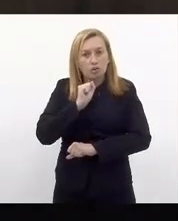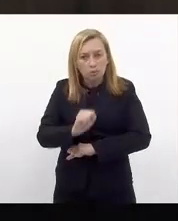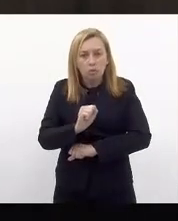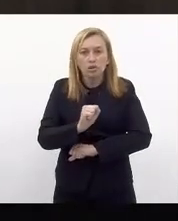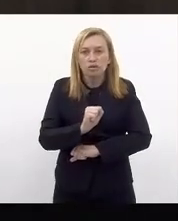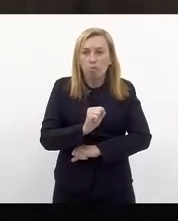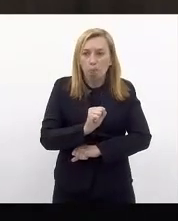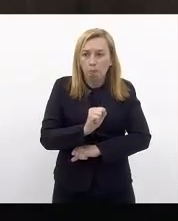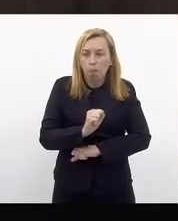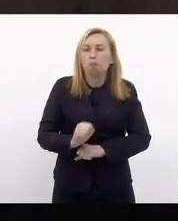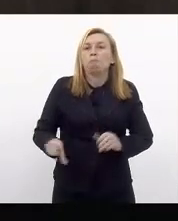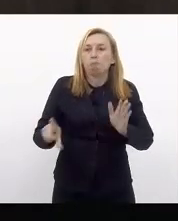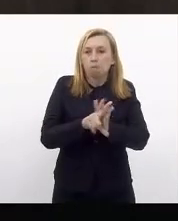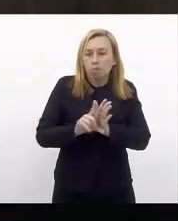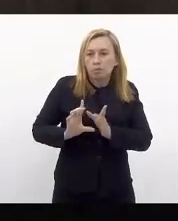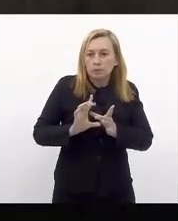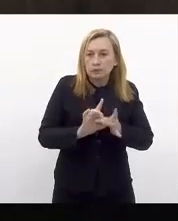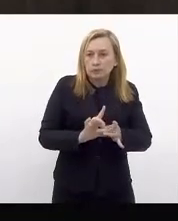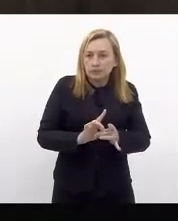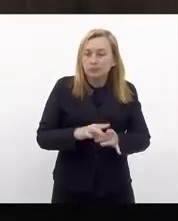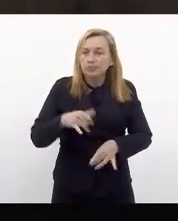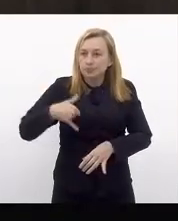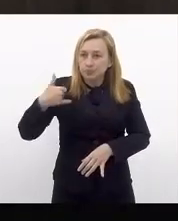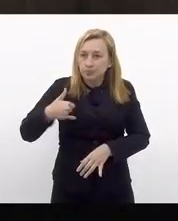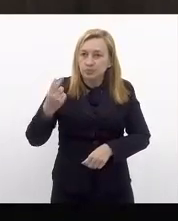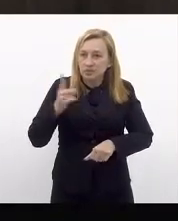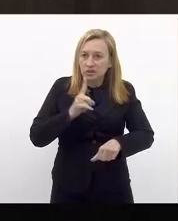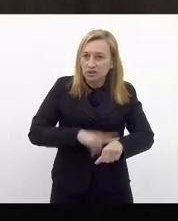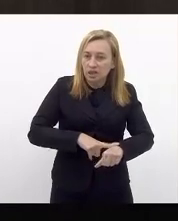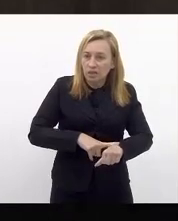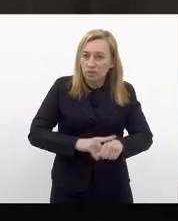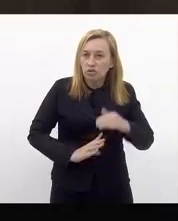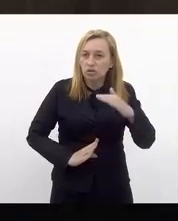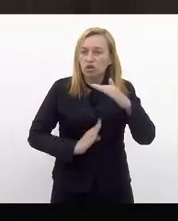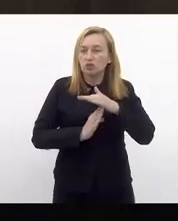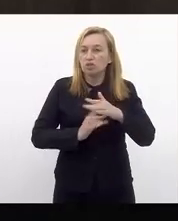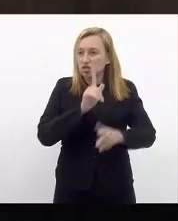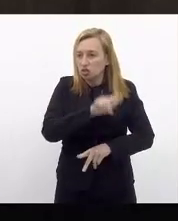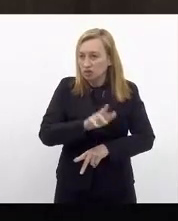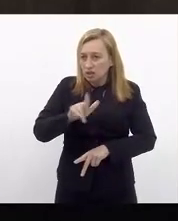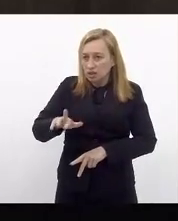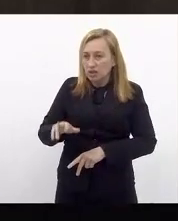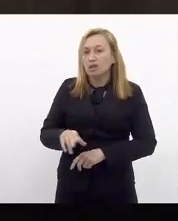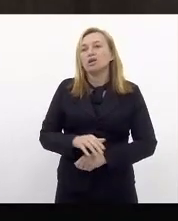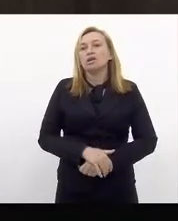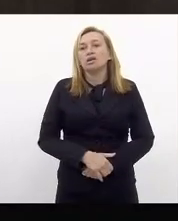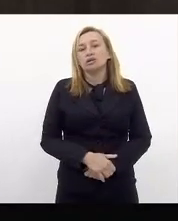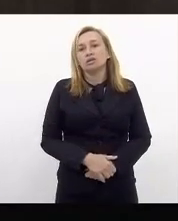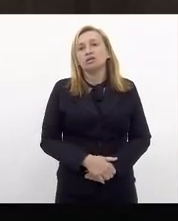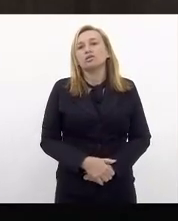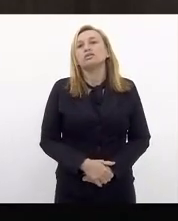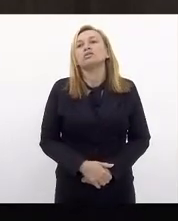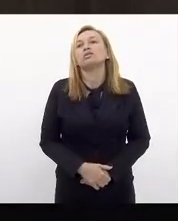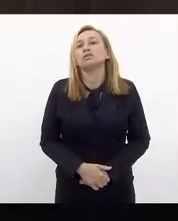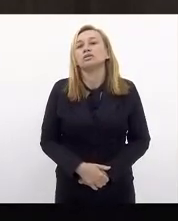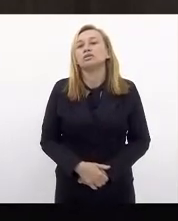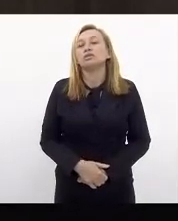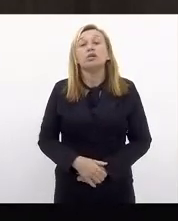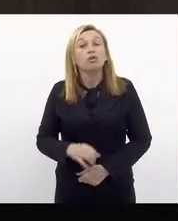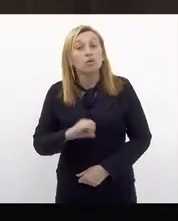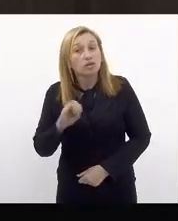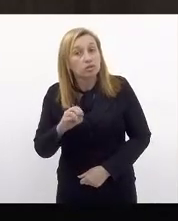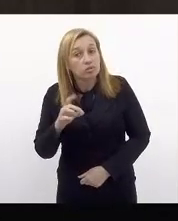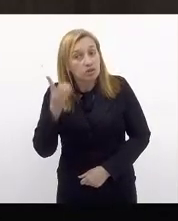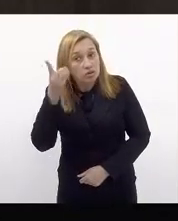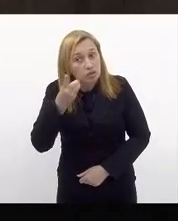fazer é por lei complementar edade e tempo é diferenciado é isso e ratifico pornô